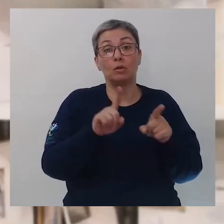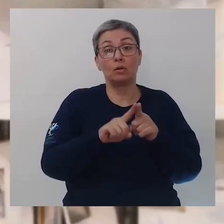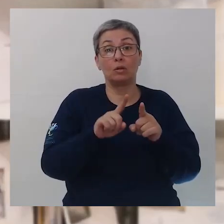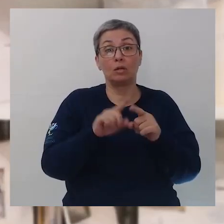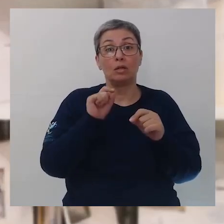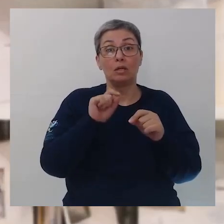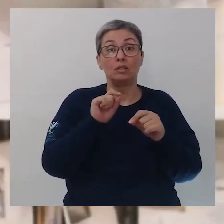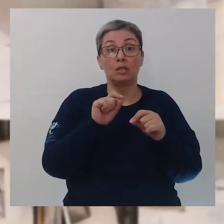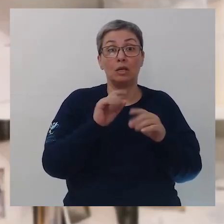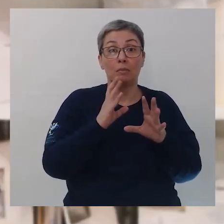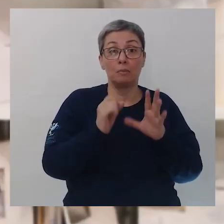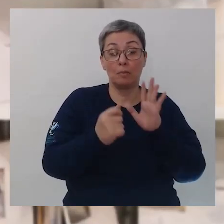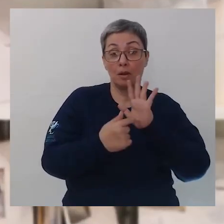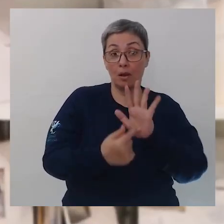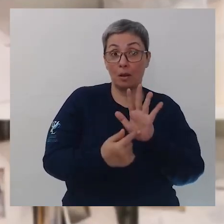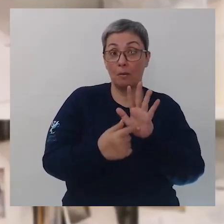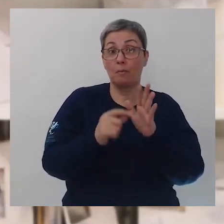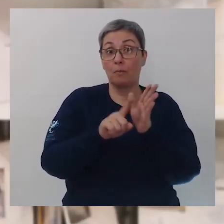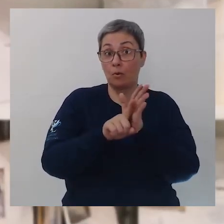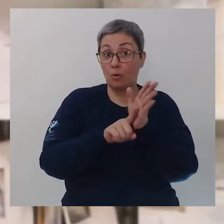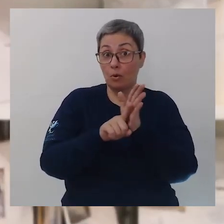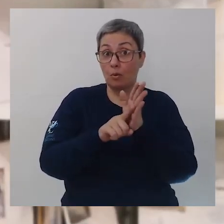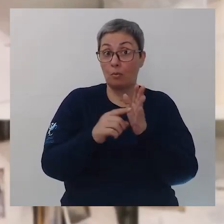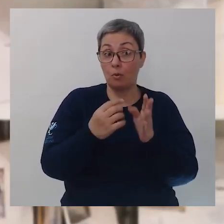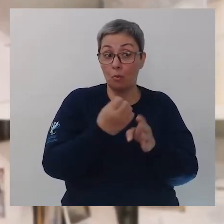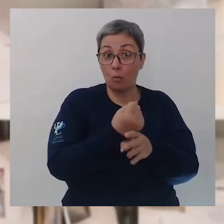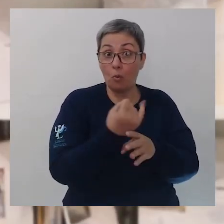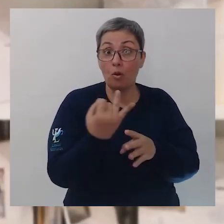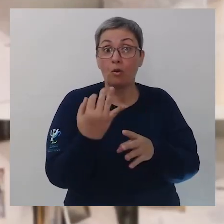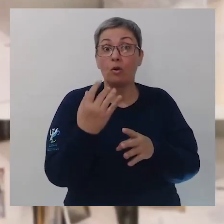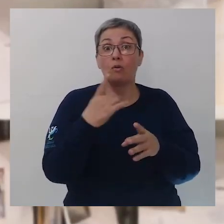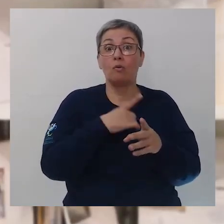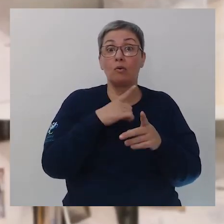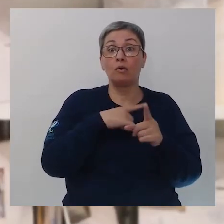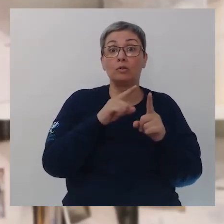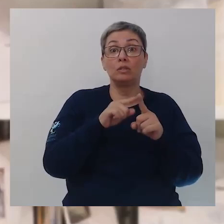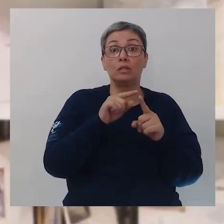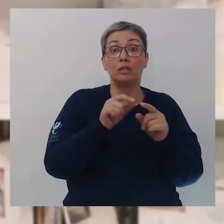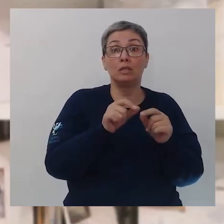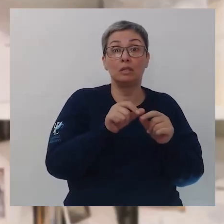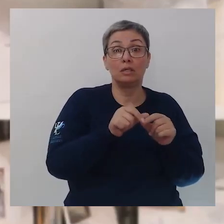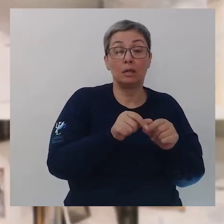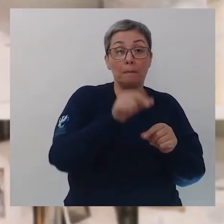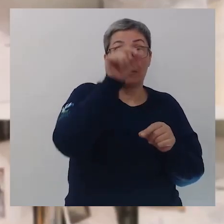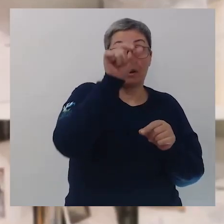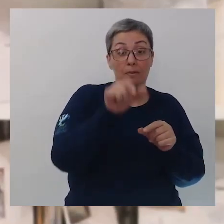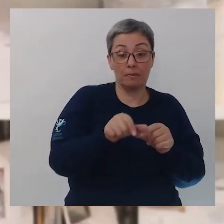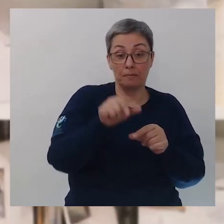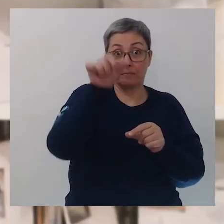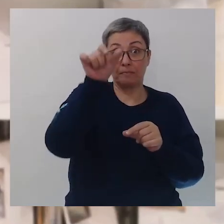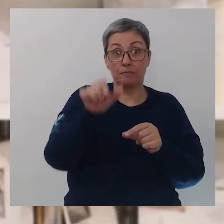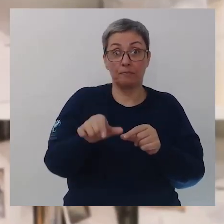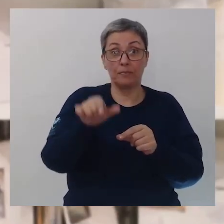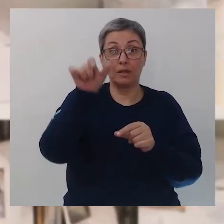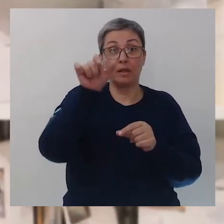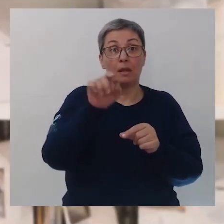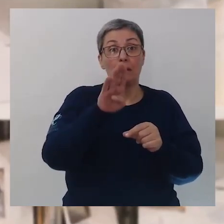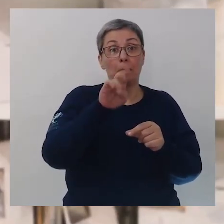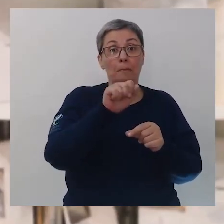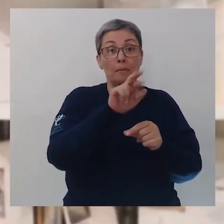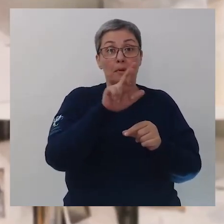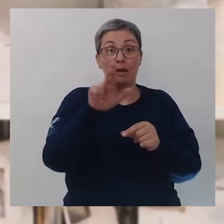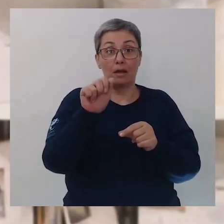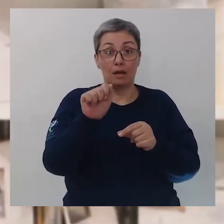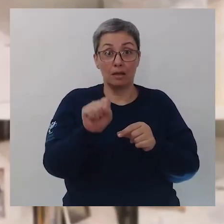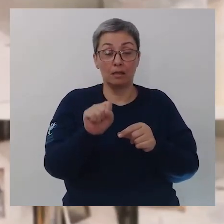para amostragens em pesquisa é o gráfico de barras ou o